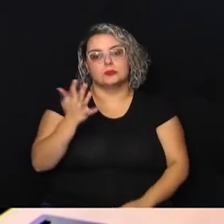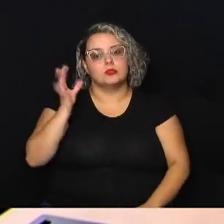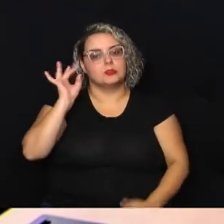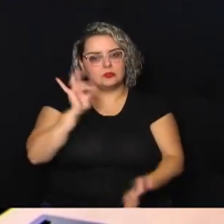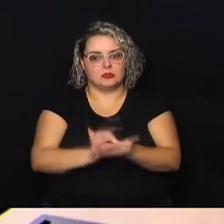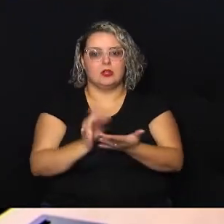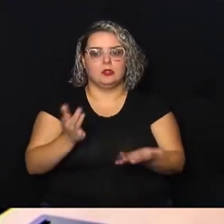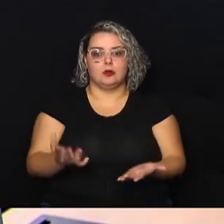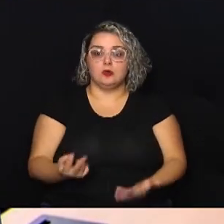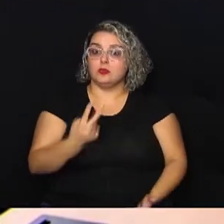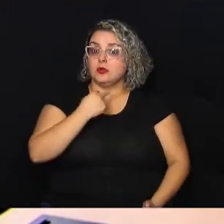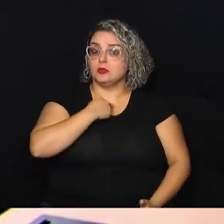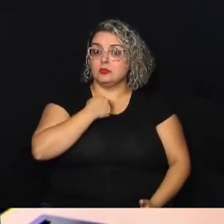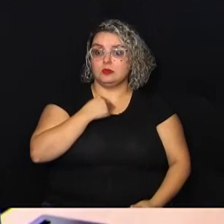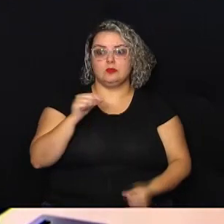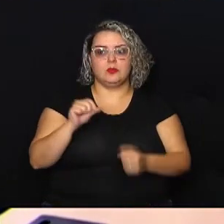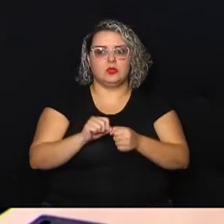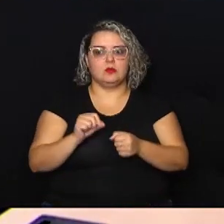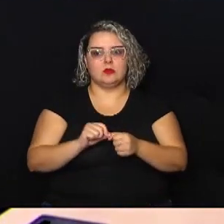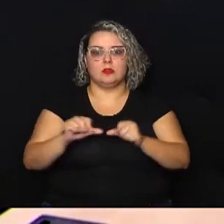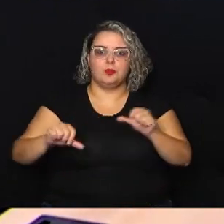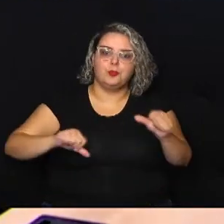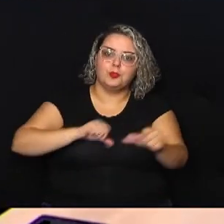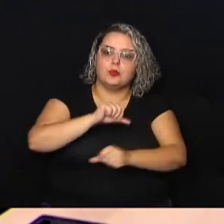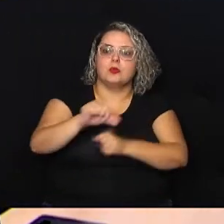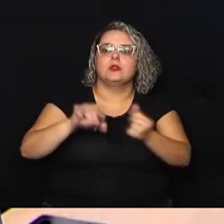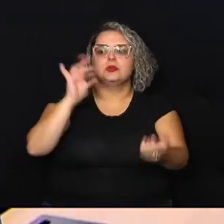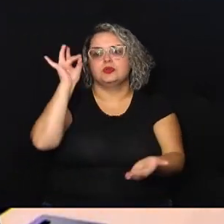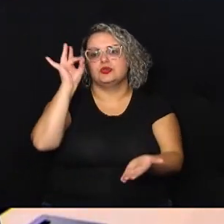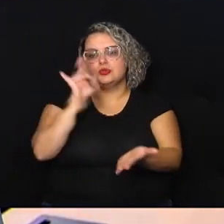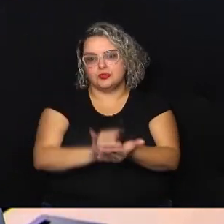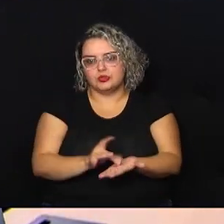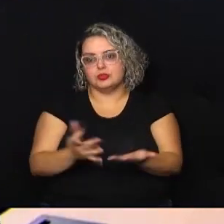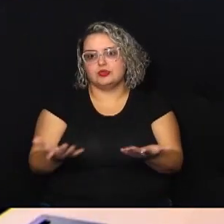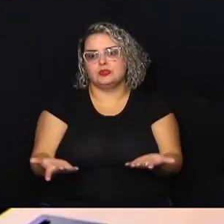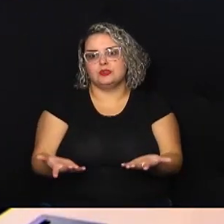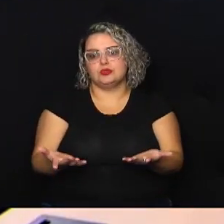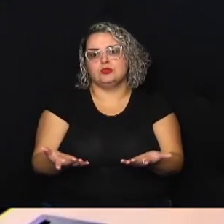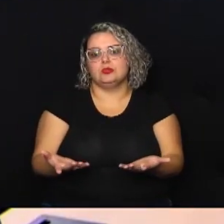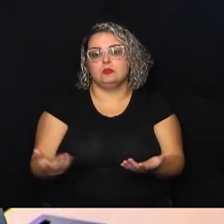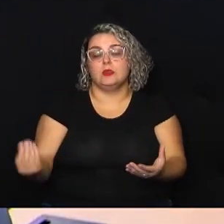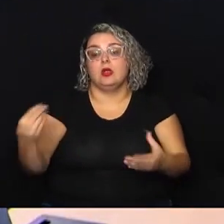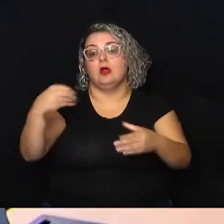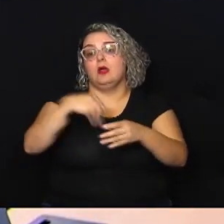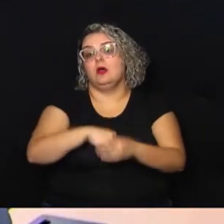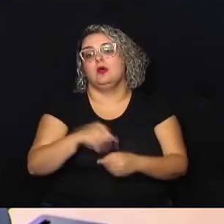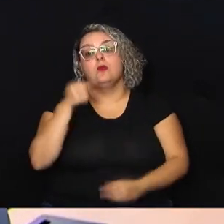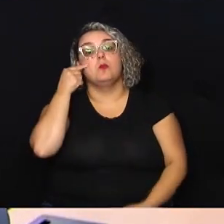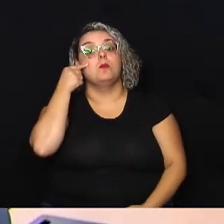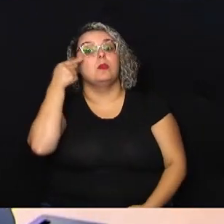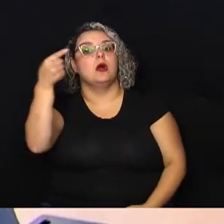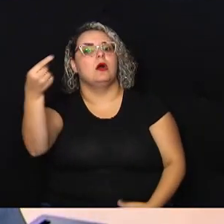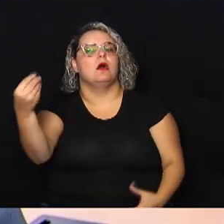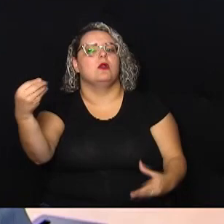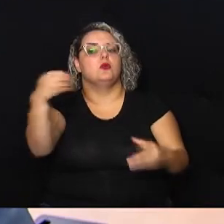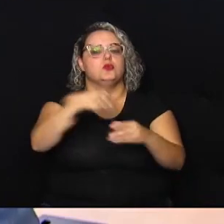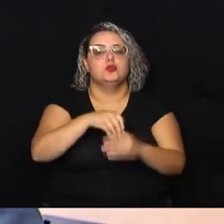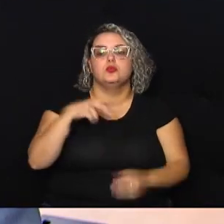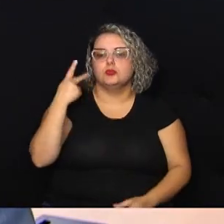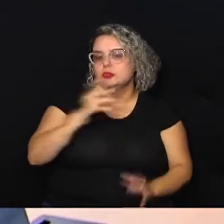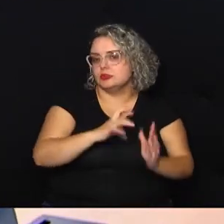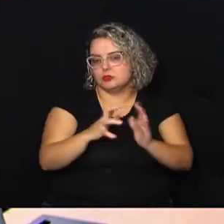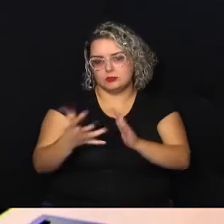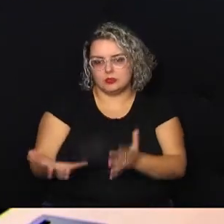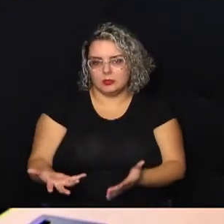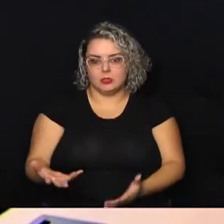Agora, o que não pode ser feito é uma distorção dos fatos para inserir uma ideologia político-partidária.